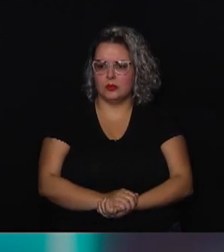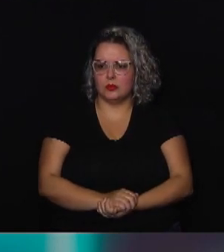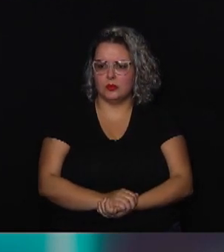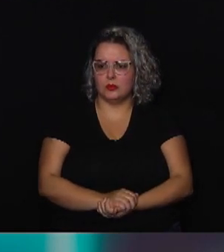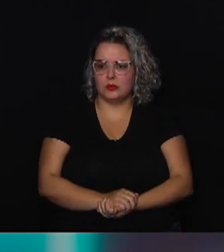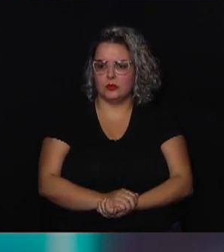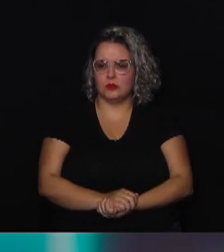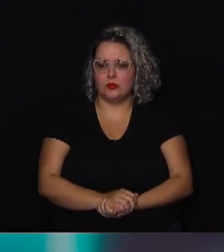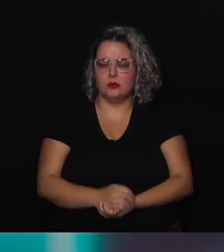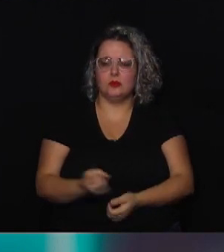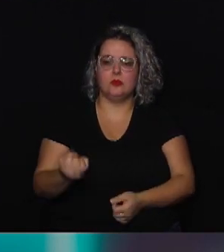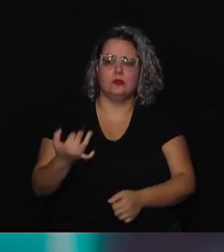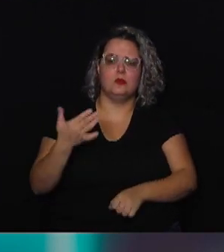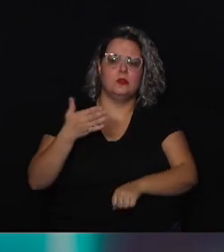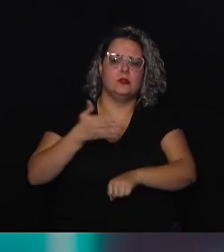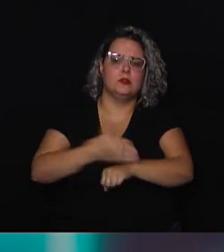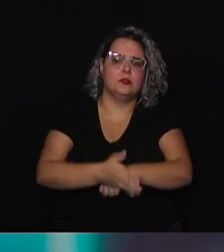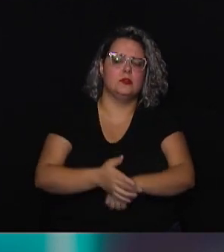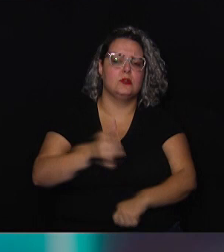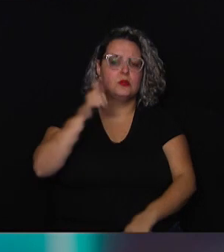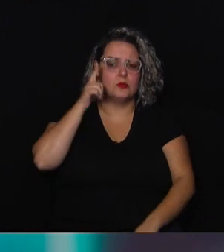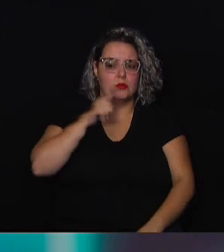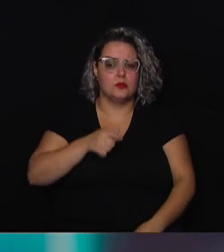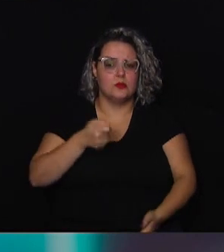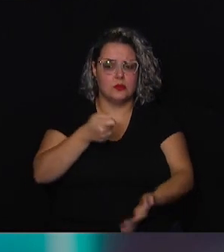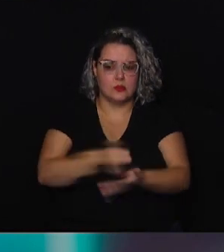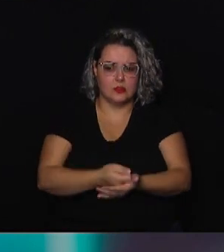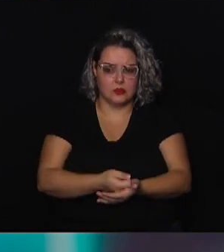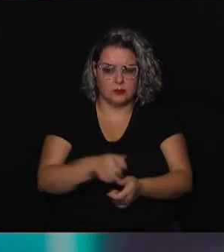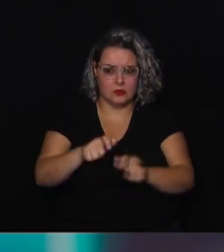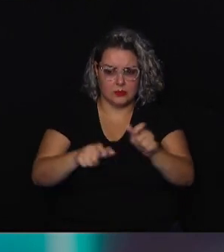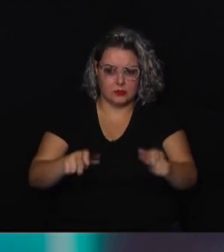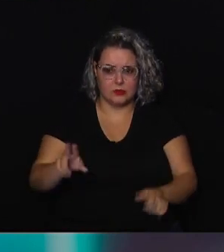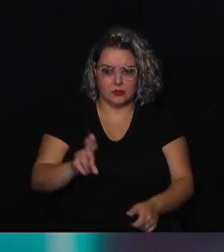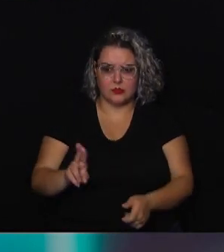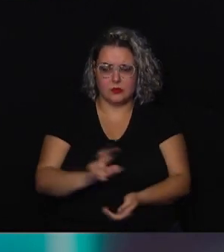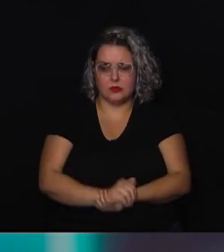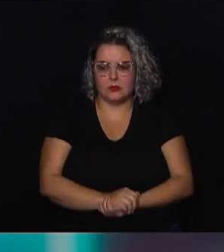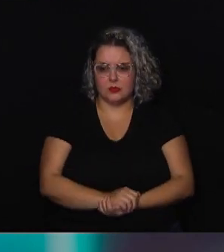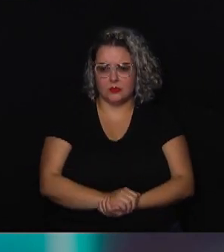acesso a gente conseguiu garantir para os nossos usuários. Então, em relação a atendimentos